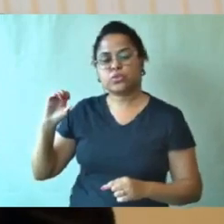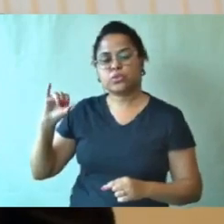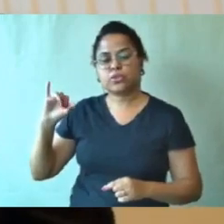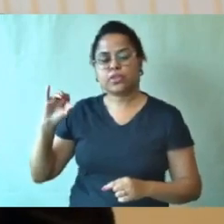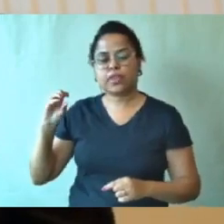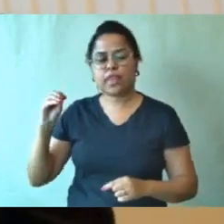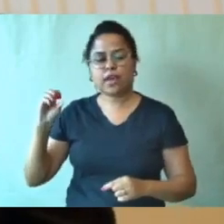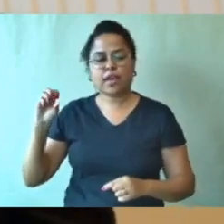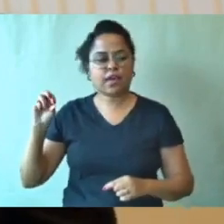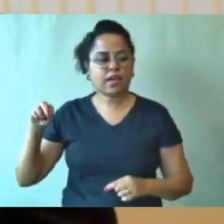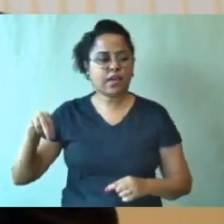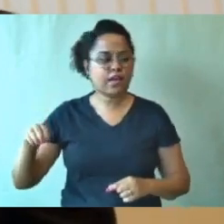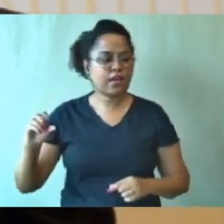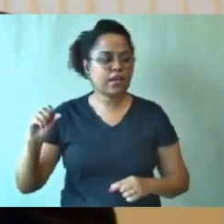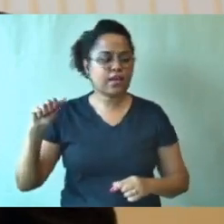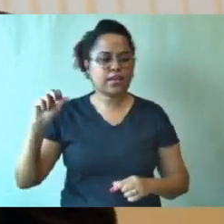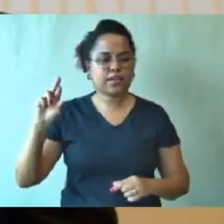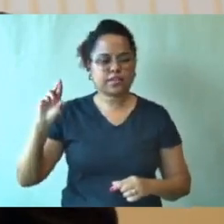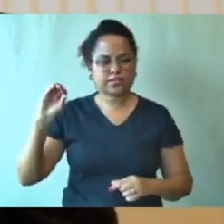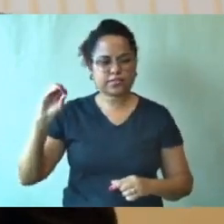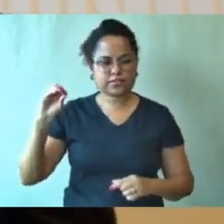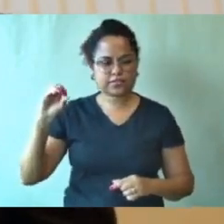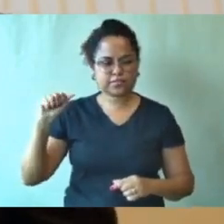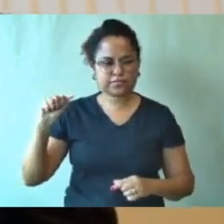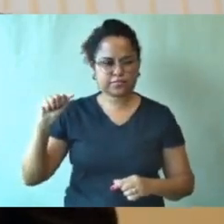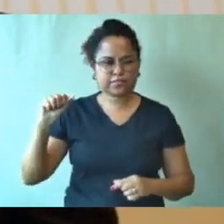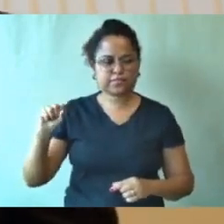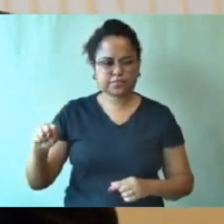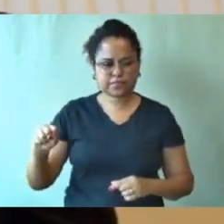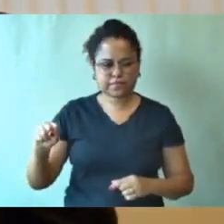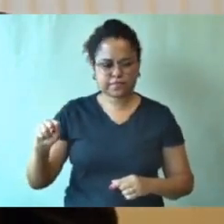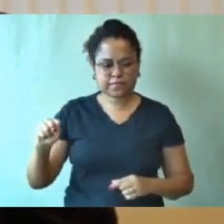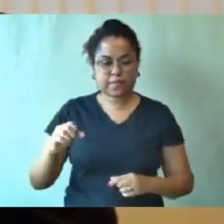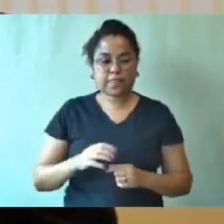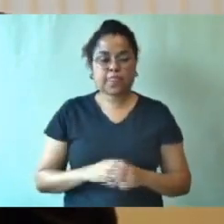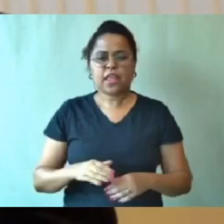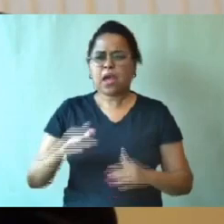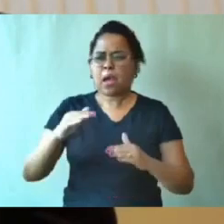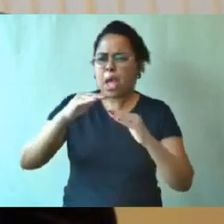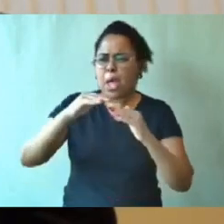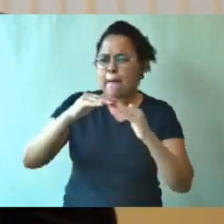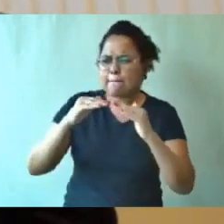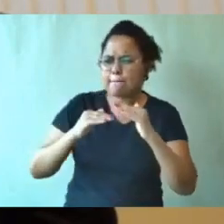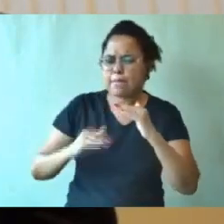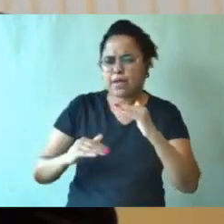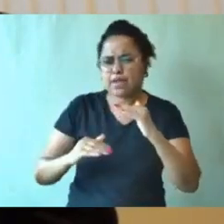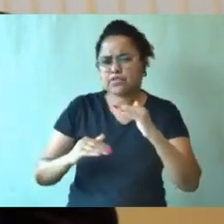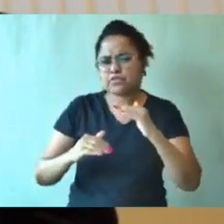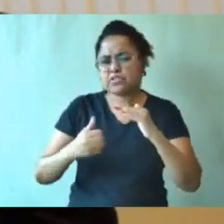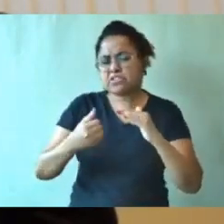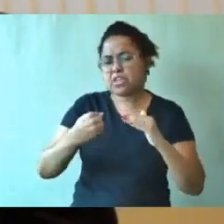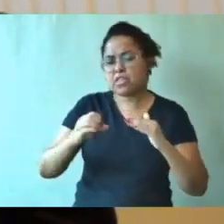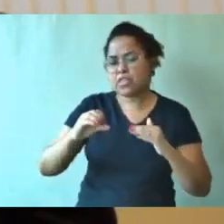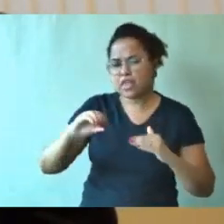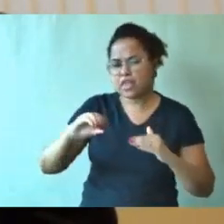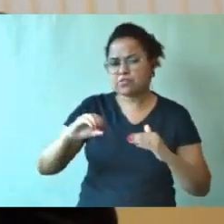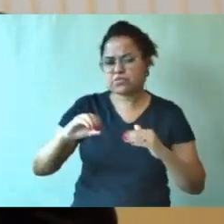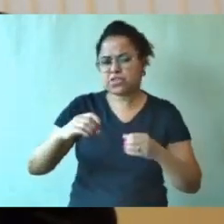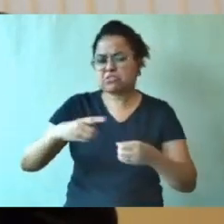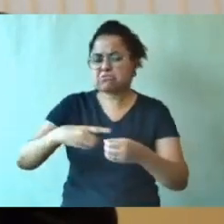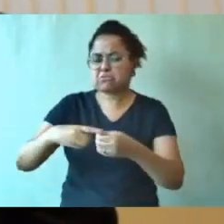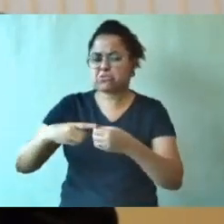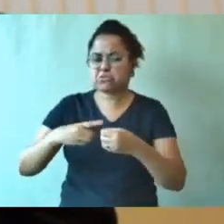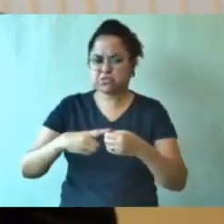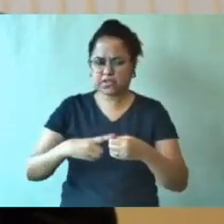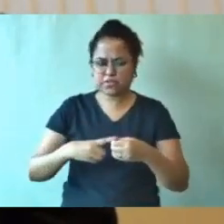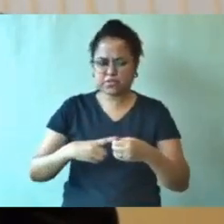técnica calculada de 5%, muito abaixo até da média de outros estados e municípios, é 10%. Esse 5%